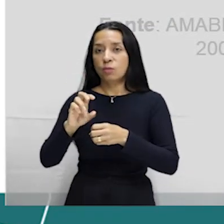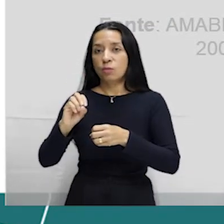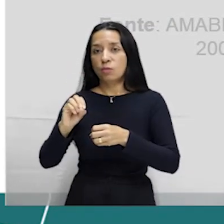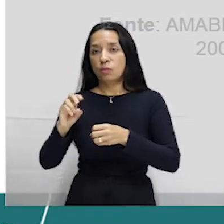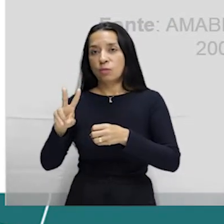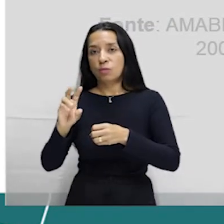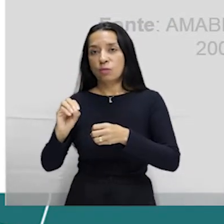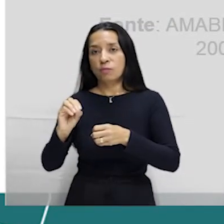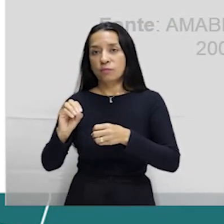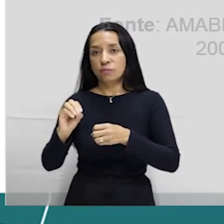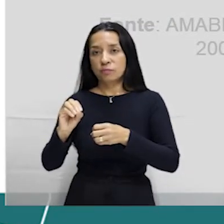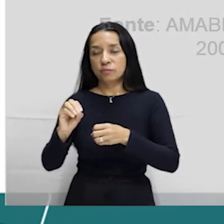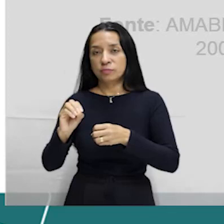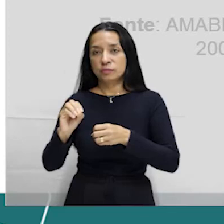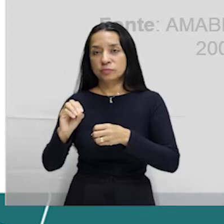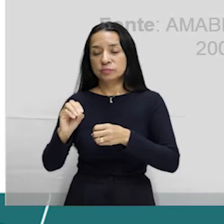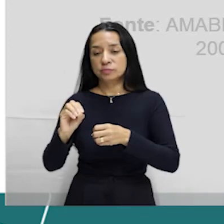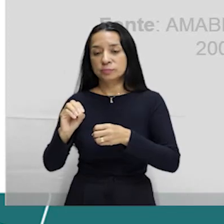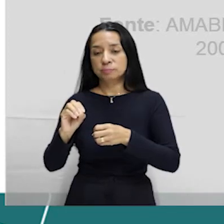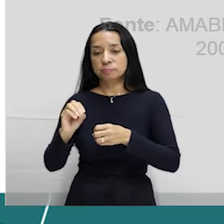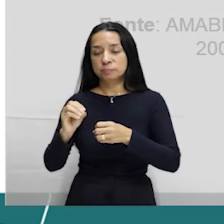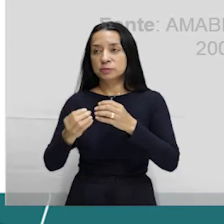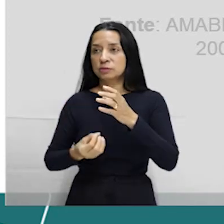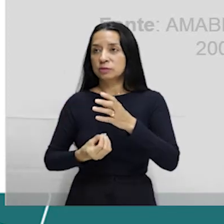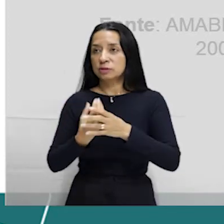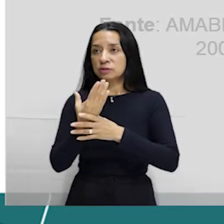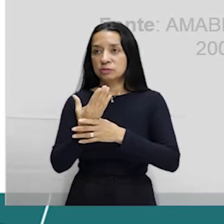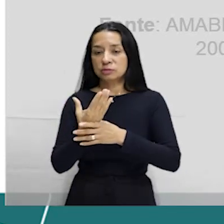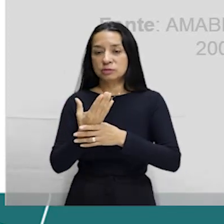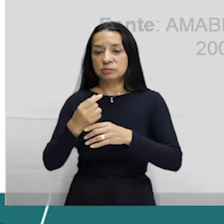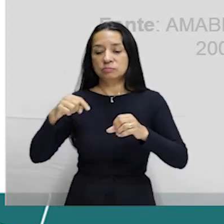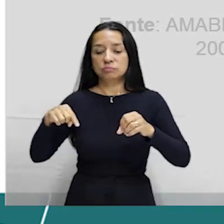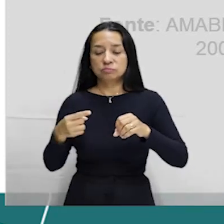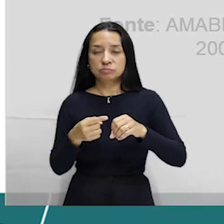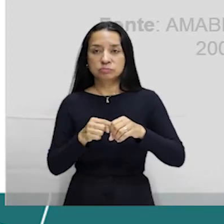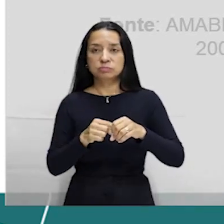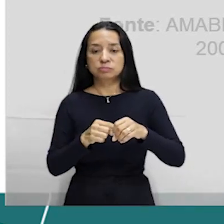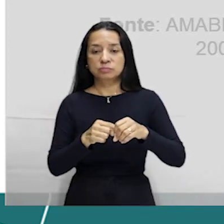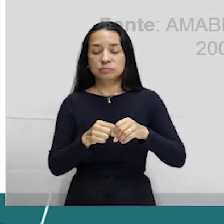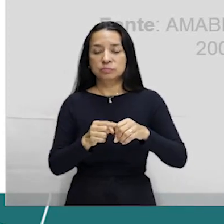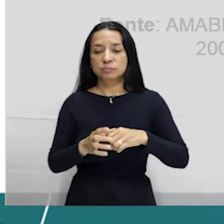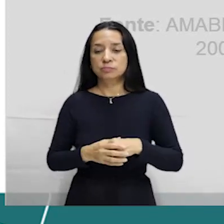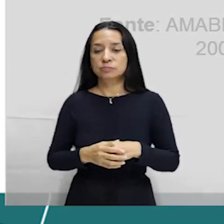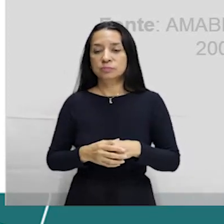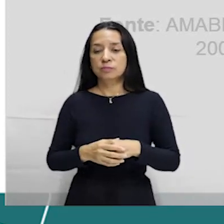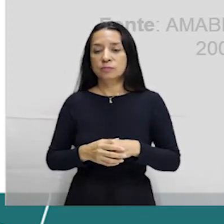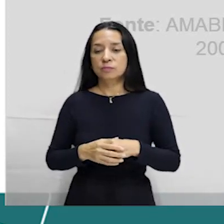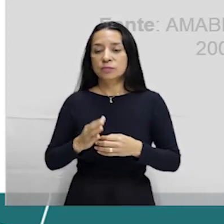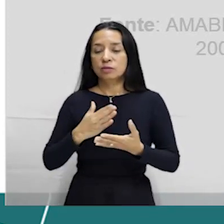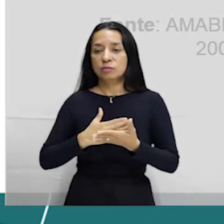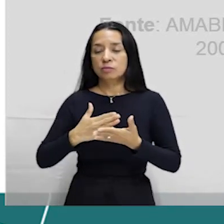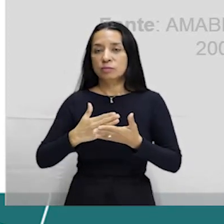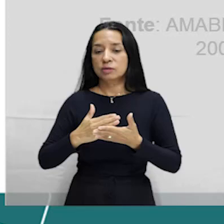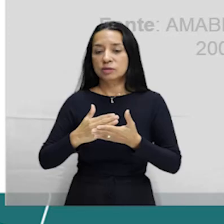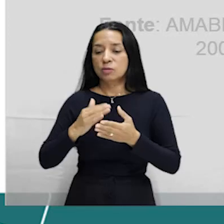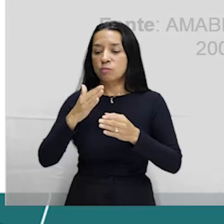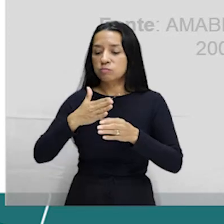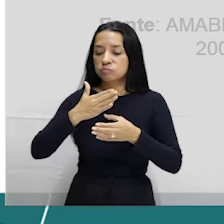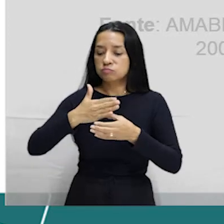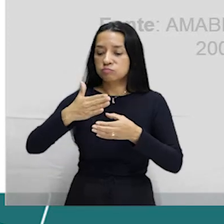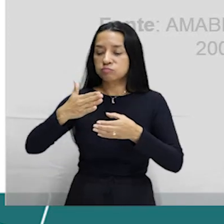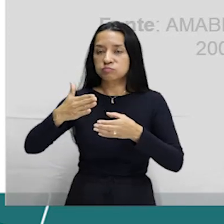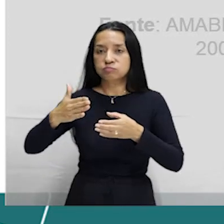fecundado, aliás, o ovo ou zigoto que foi originado da fecundação, tá? Ele vai passar por várias divisões,